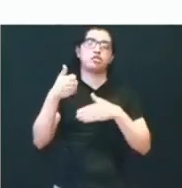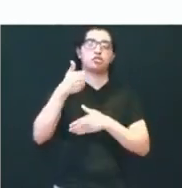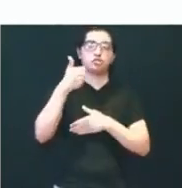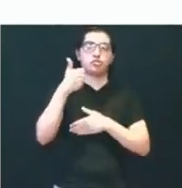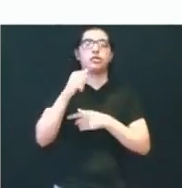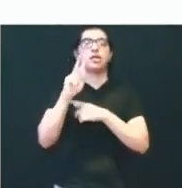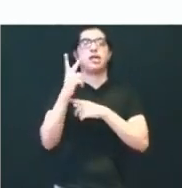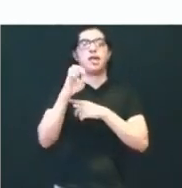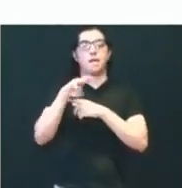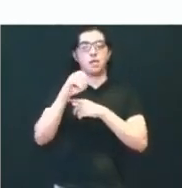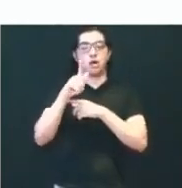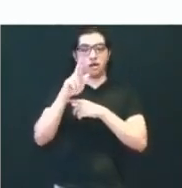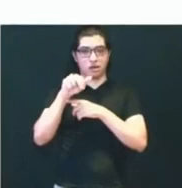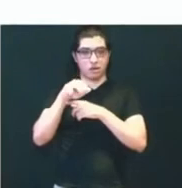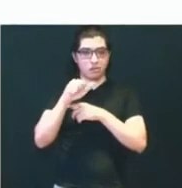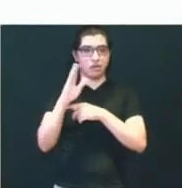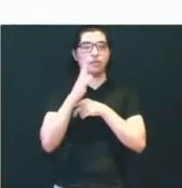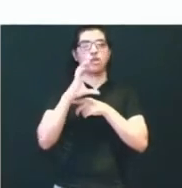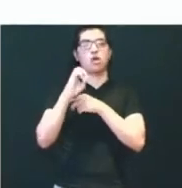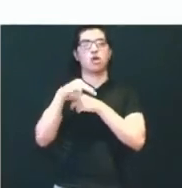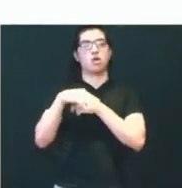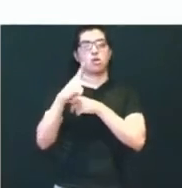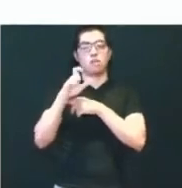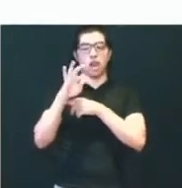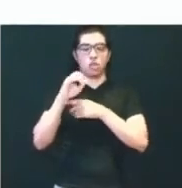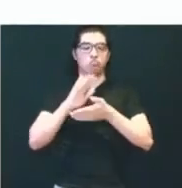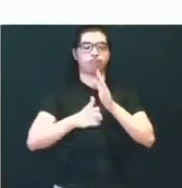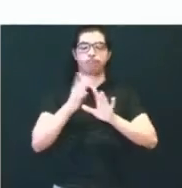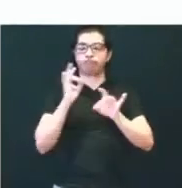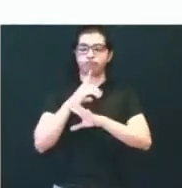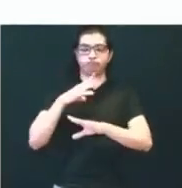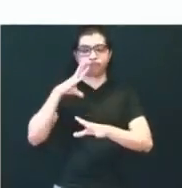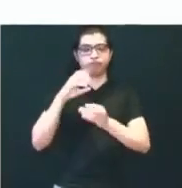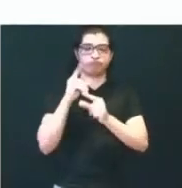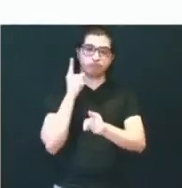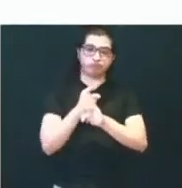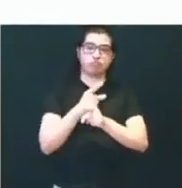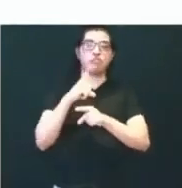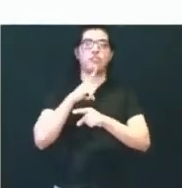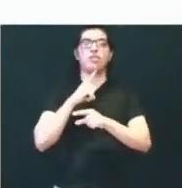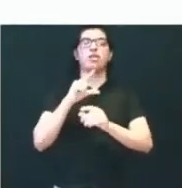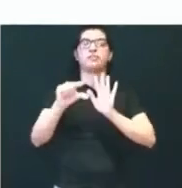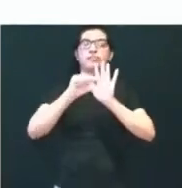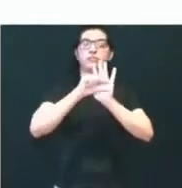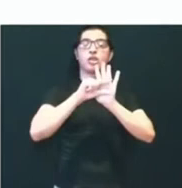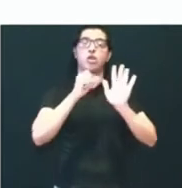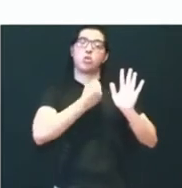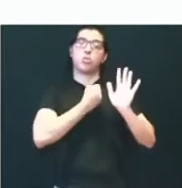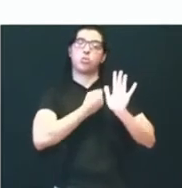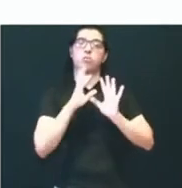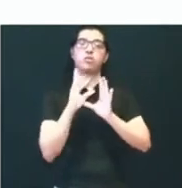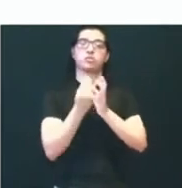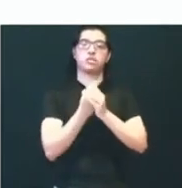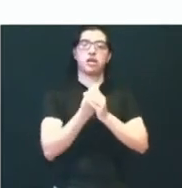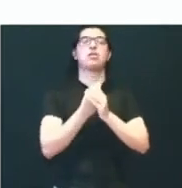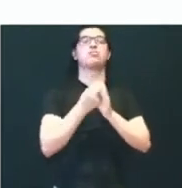chamado hemograma completo, porque ele pode já detectar uma alteração no número das células